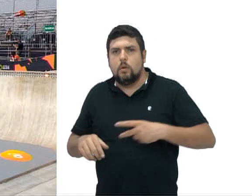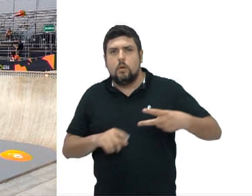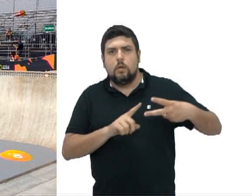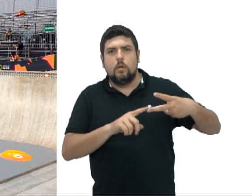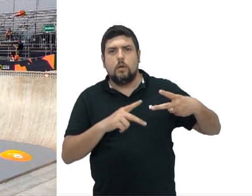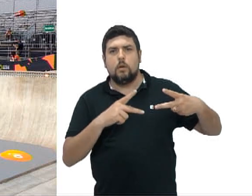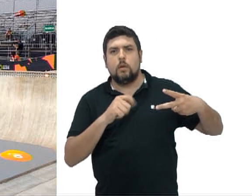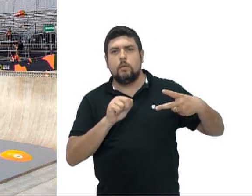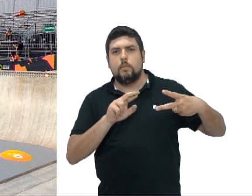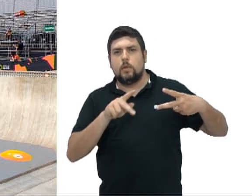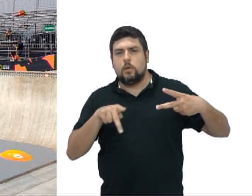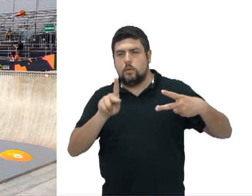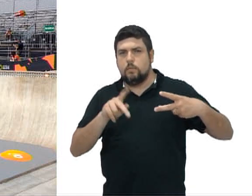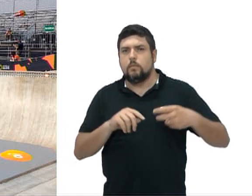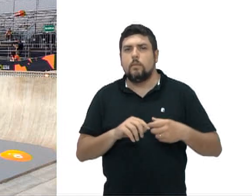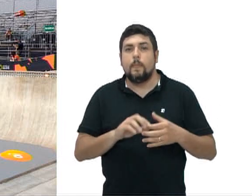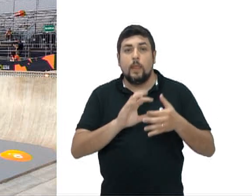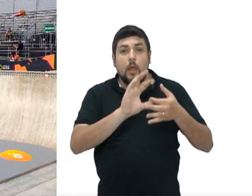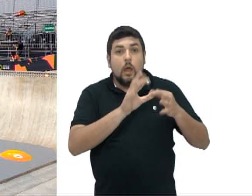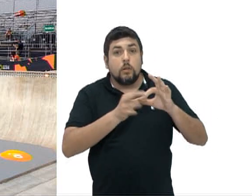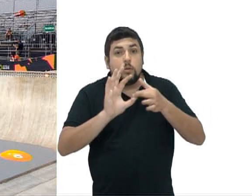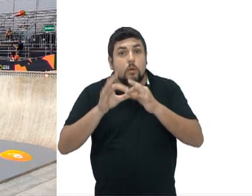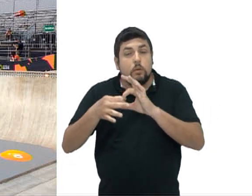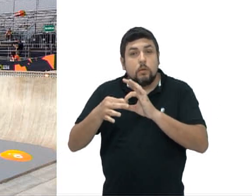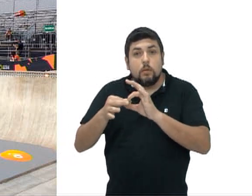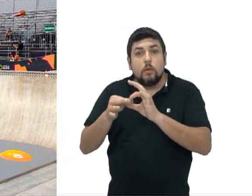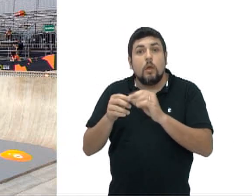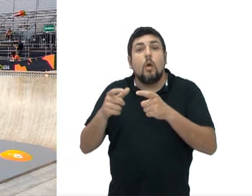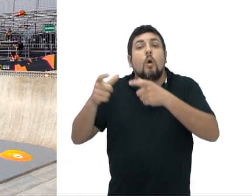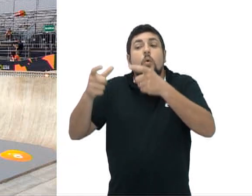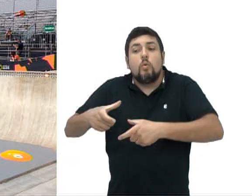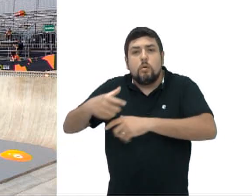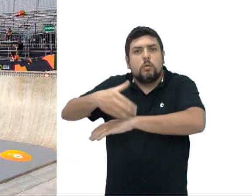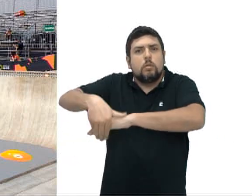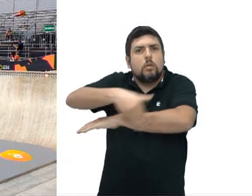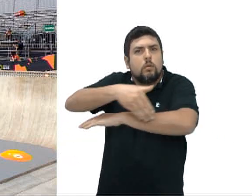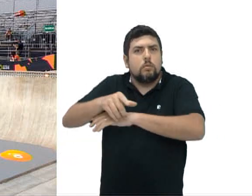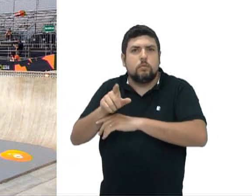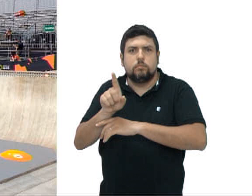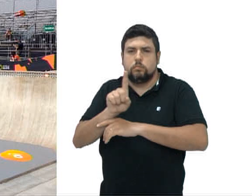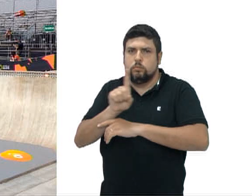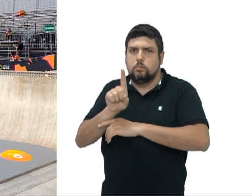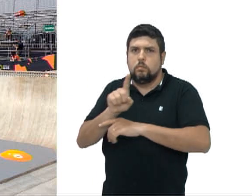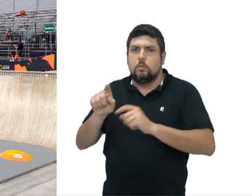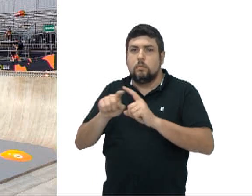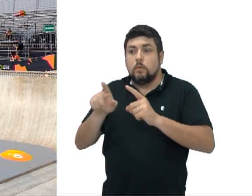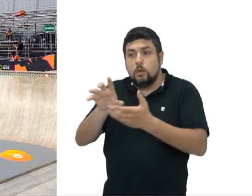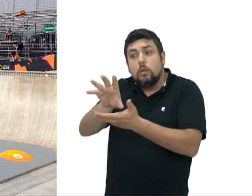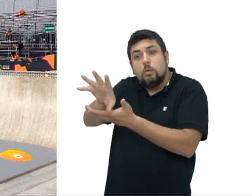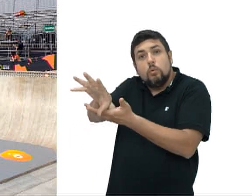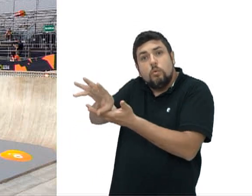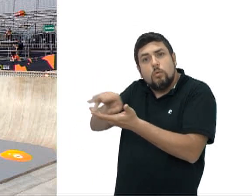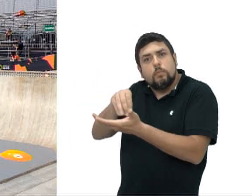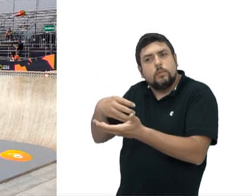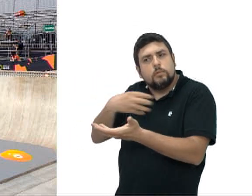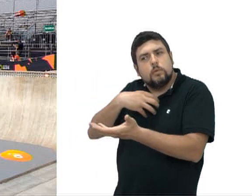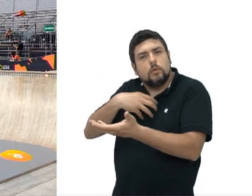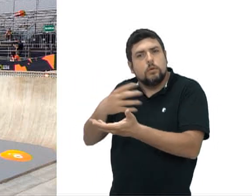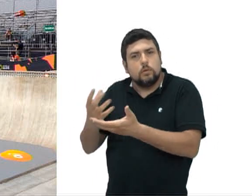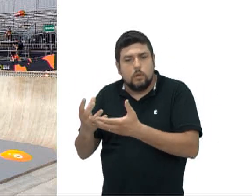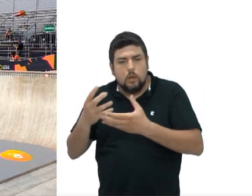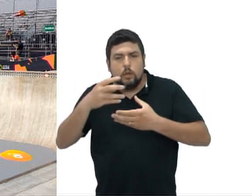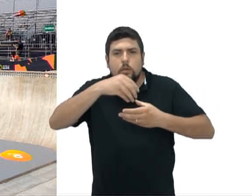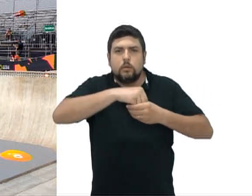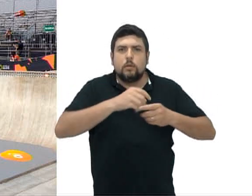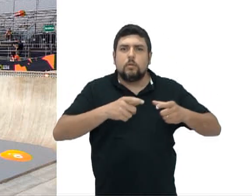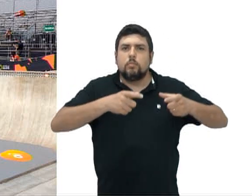não acontece na rua, mas eles criam um ambiente simulando esse ambiente de rua. E aí nós temos o parque. O que é o parque? O parque é essa imagem